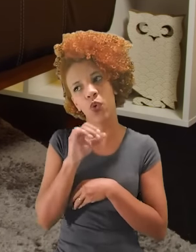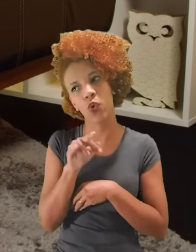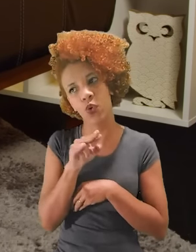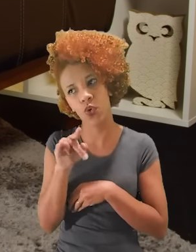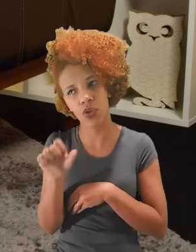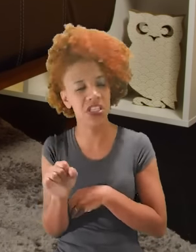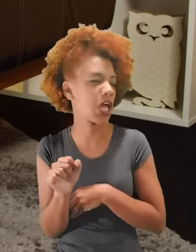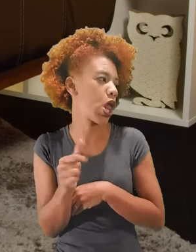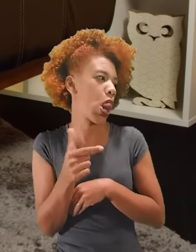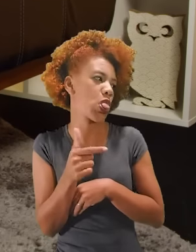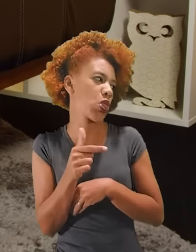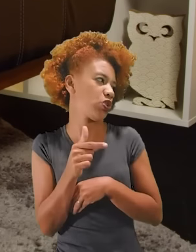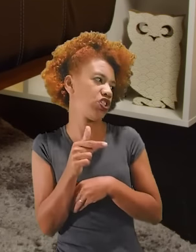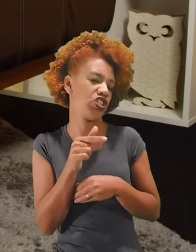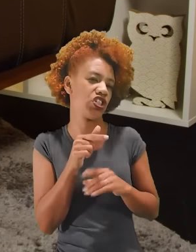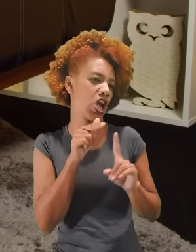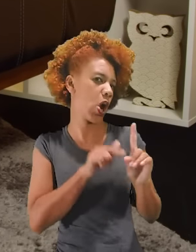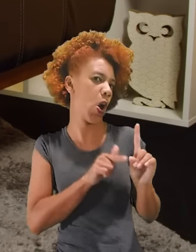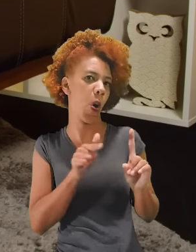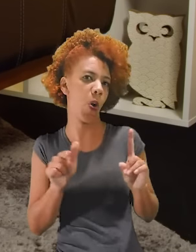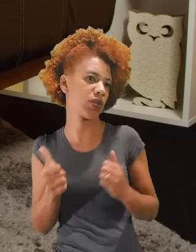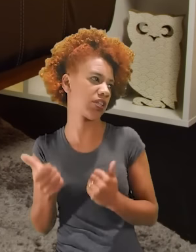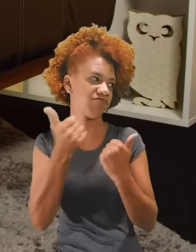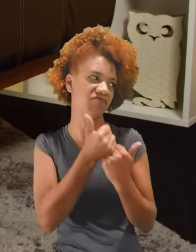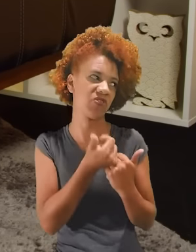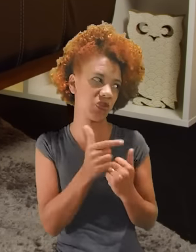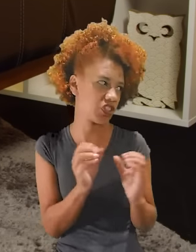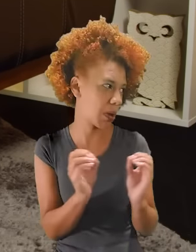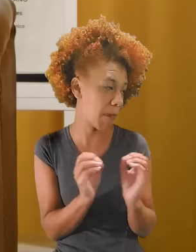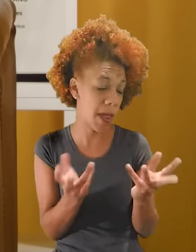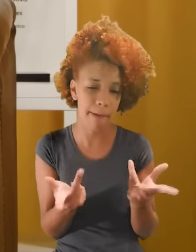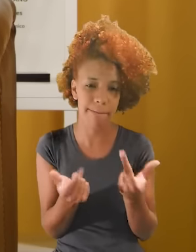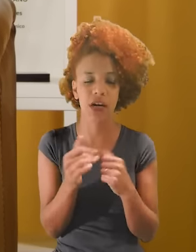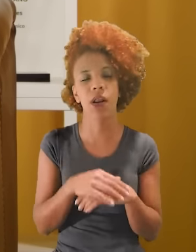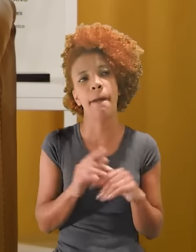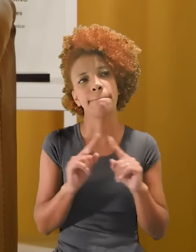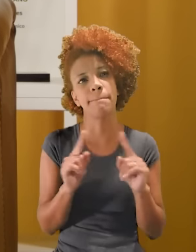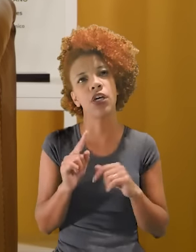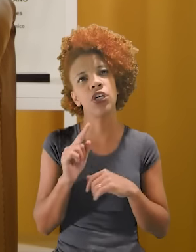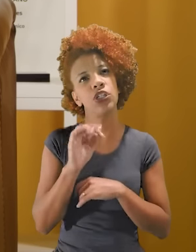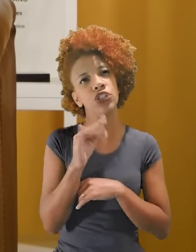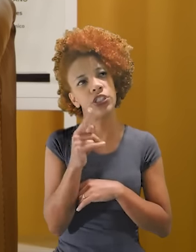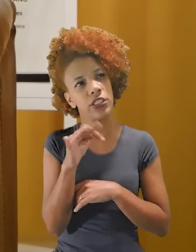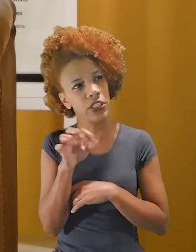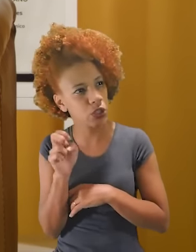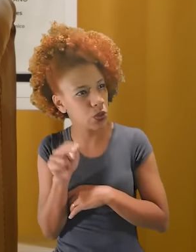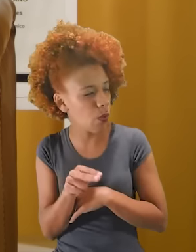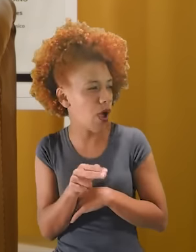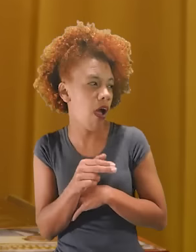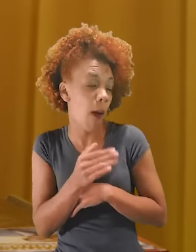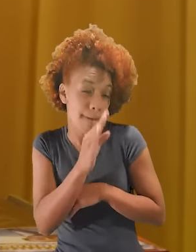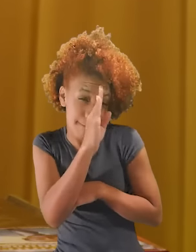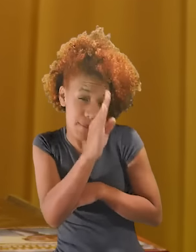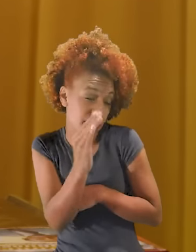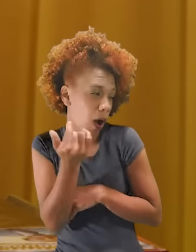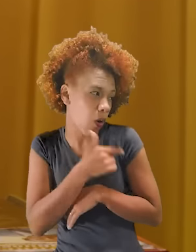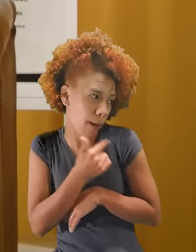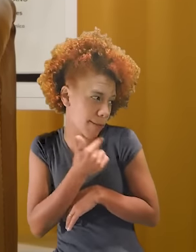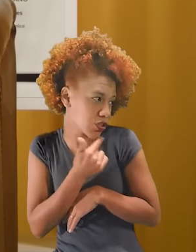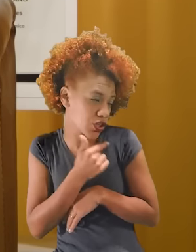não falam que não tinha dublê. Ele não tinha dublê nenhum e era loucaço. Só pra explicar do Buster Keaton, que é maravilhoso. O Buster Keaton, acho que é um dos principais comediantes, eu acho, da nossa geração